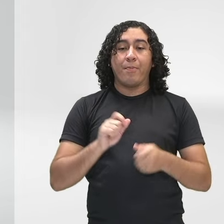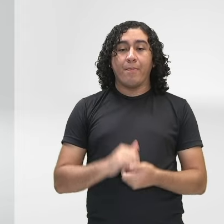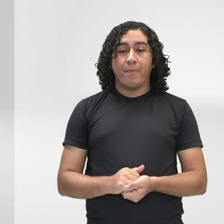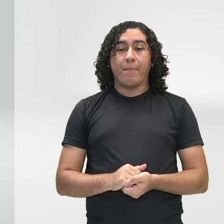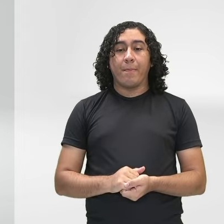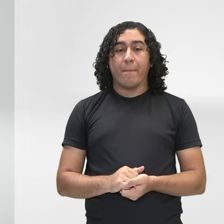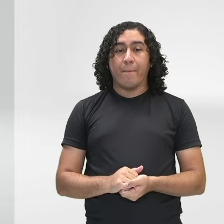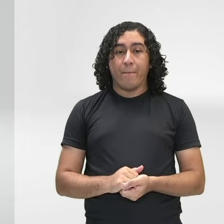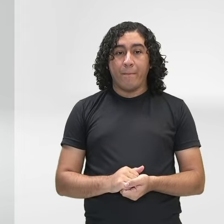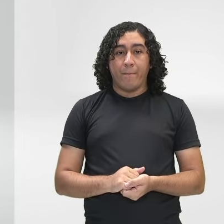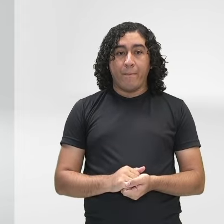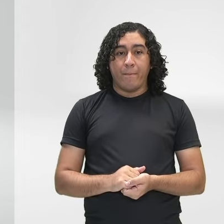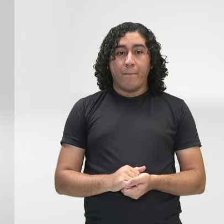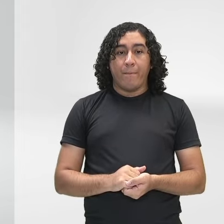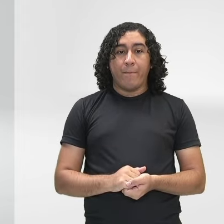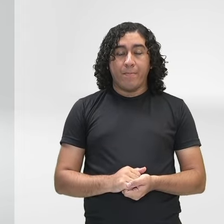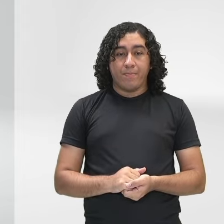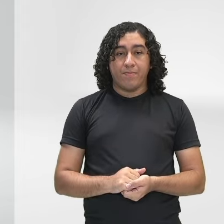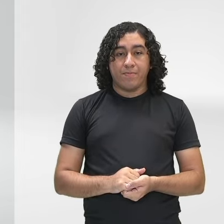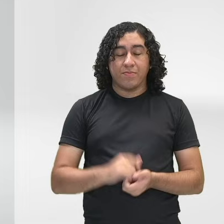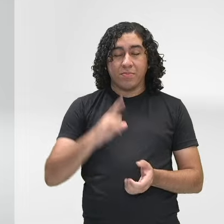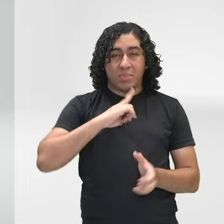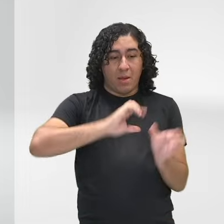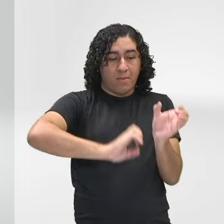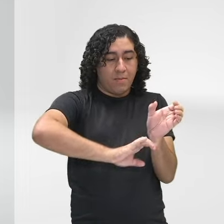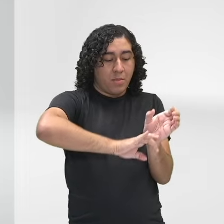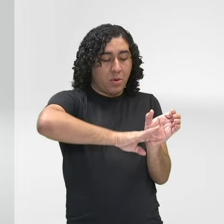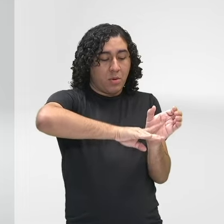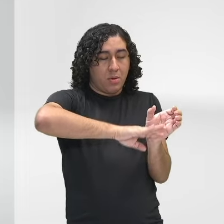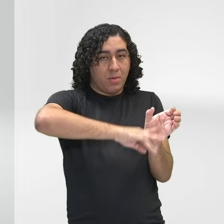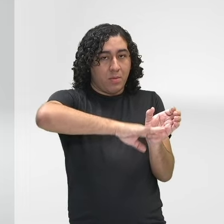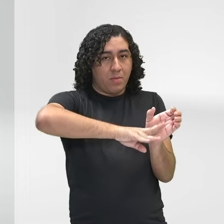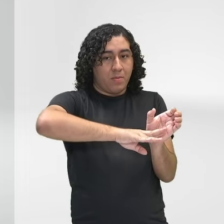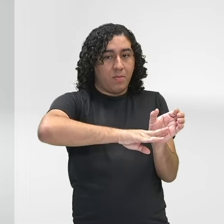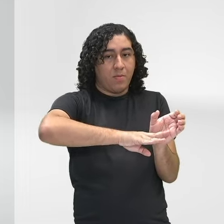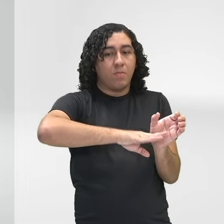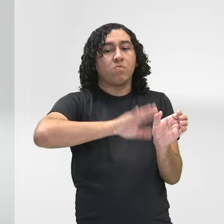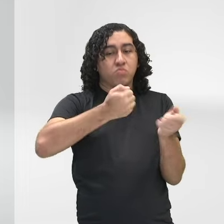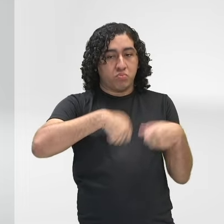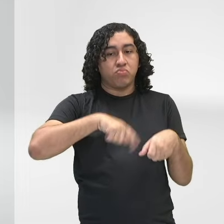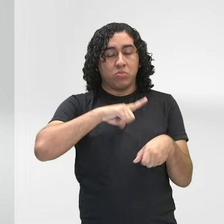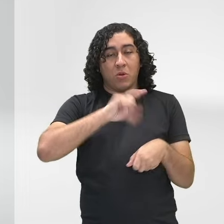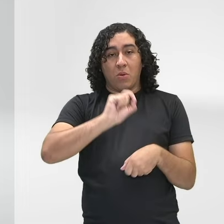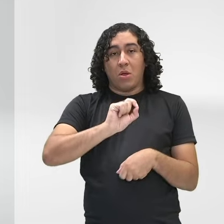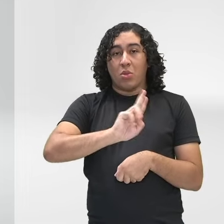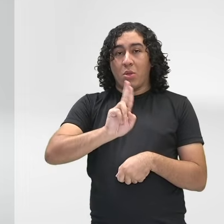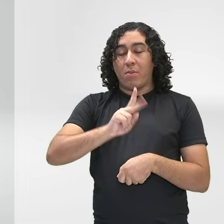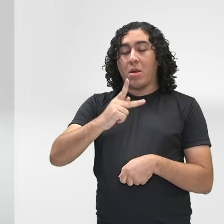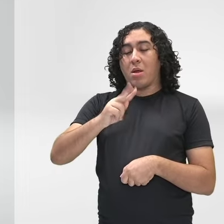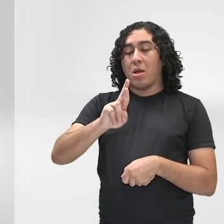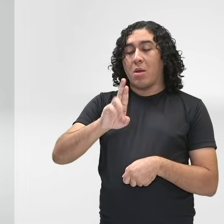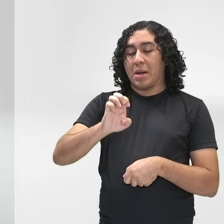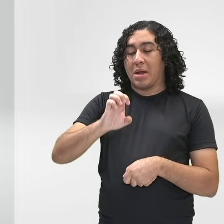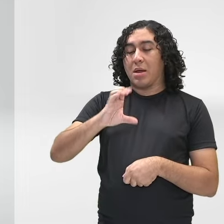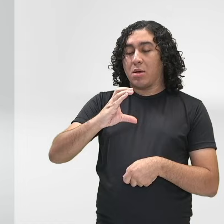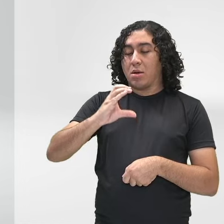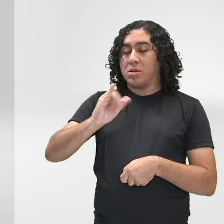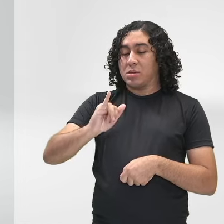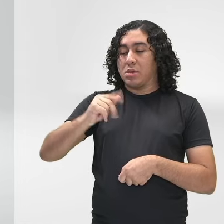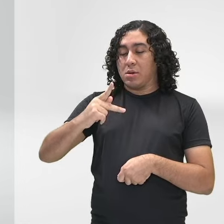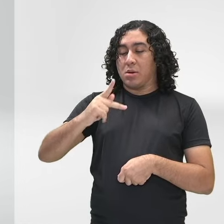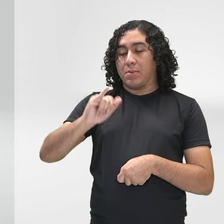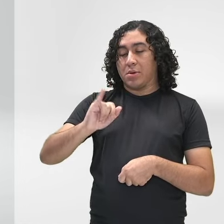ter esse corpo de fundo sendo saturado no fundo, tá? A gente chama de precipitado, cristalizou, tá?